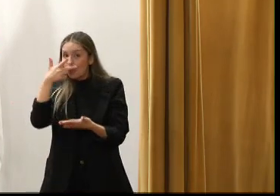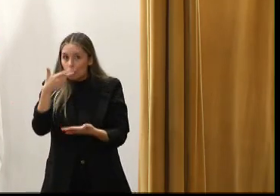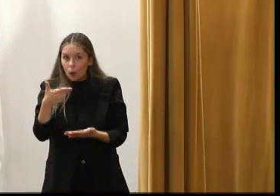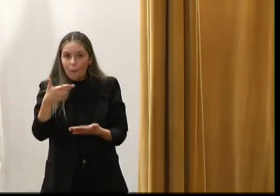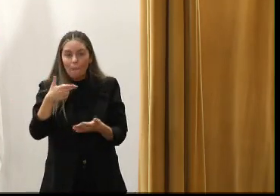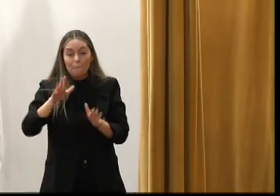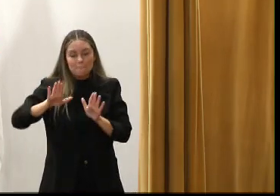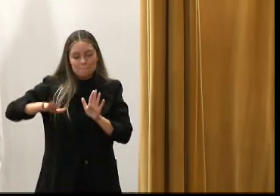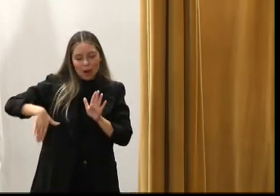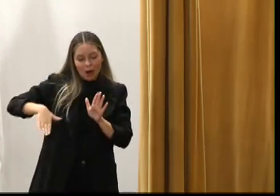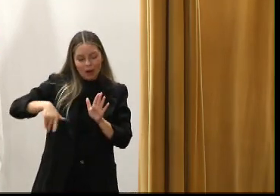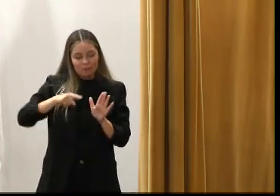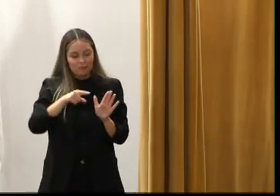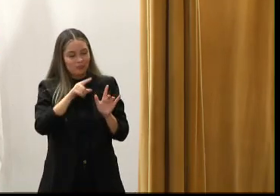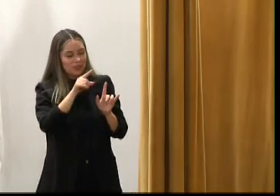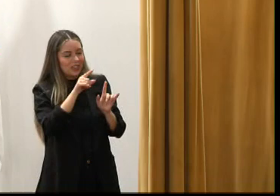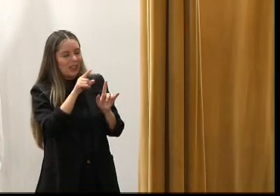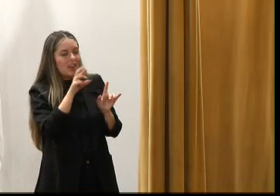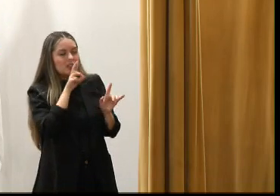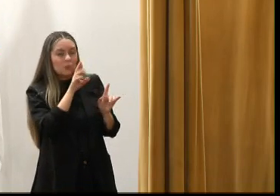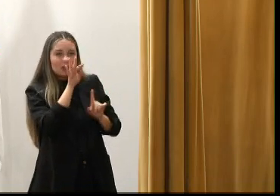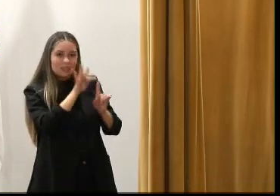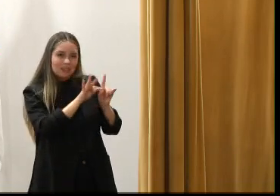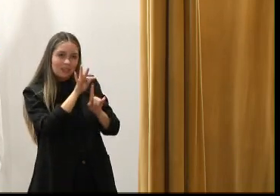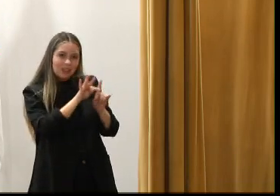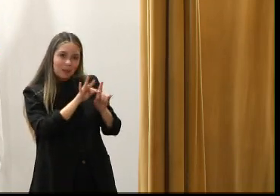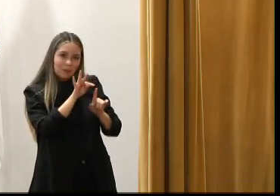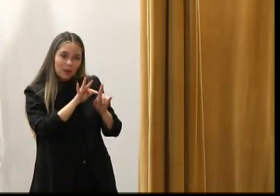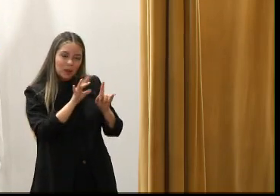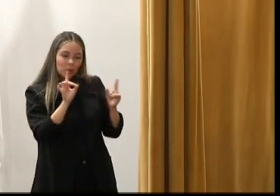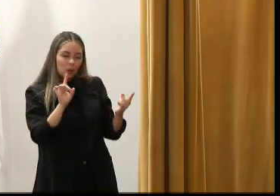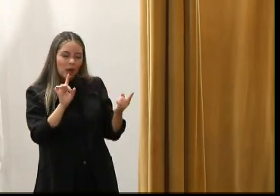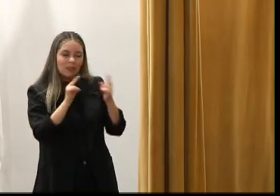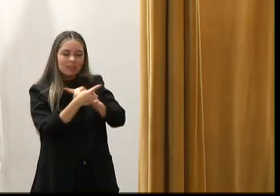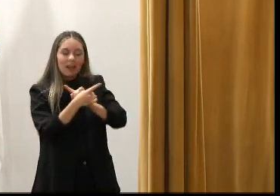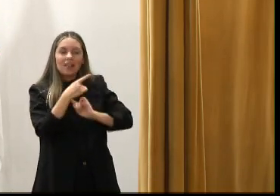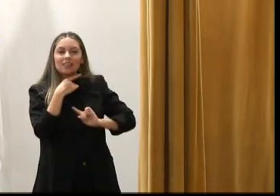nível do mar em relação às respostas de mudança de temperatura.